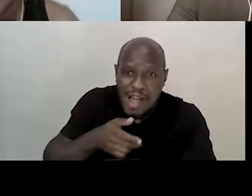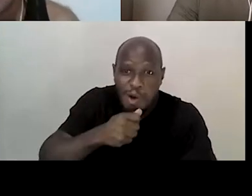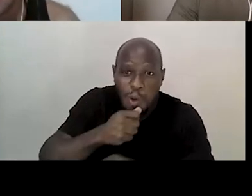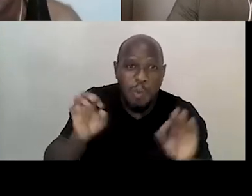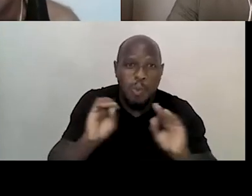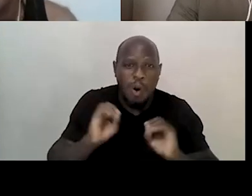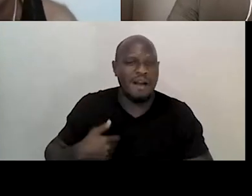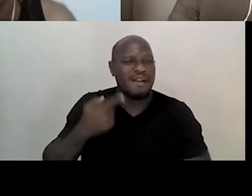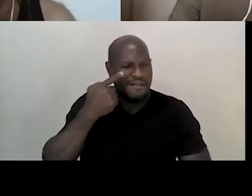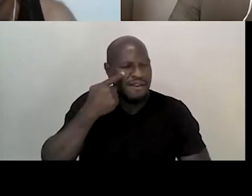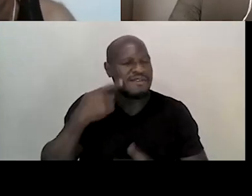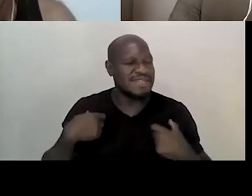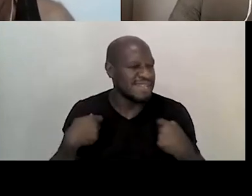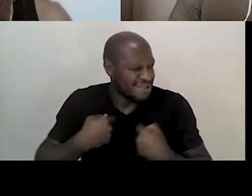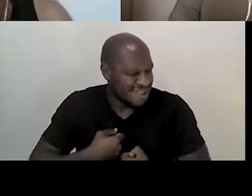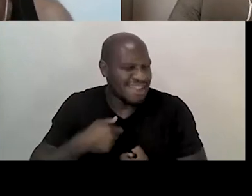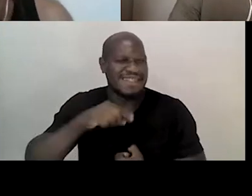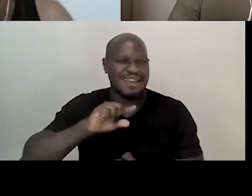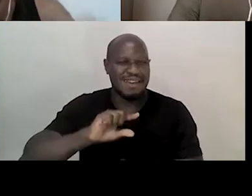vai ver se eu estou de casaco aqui daqui a pouco.